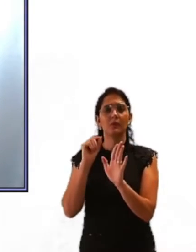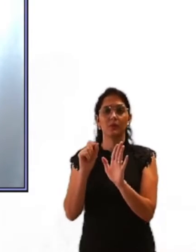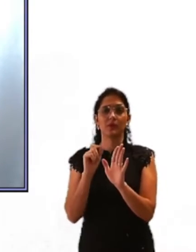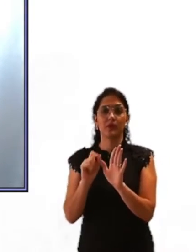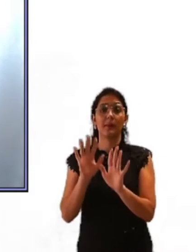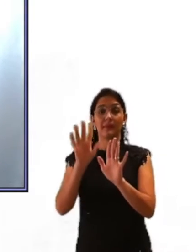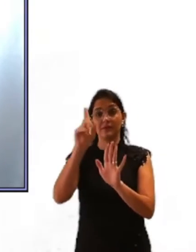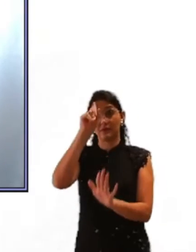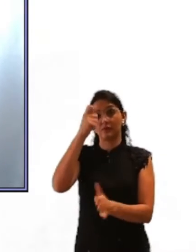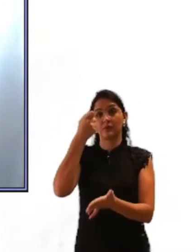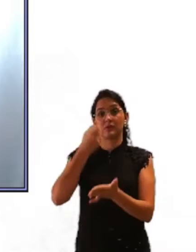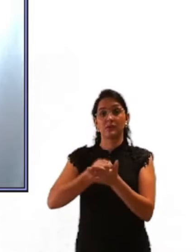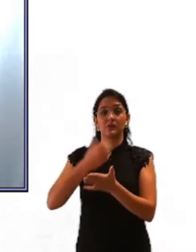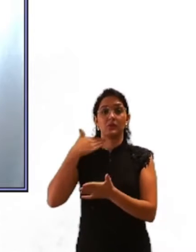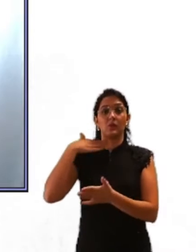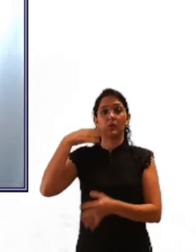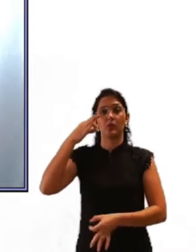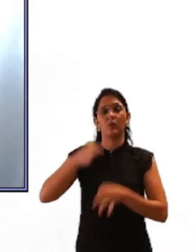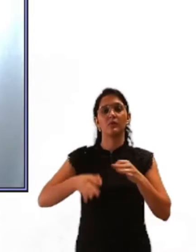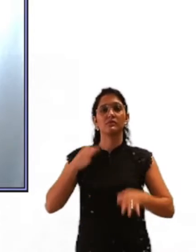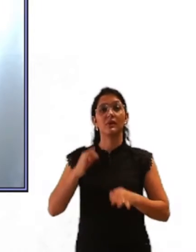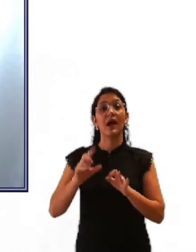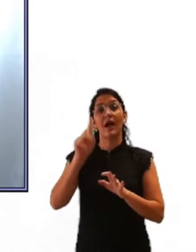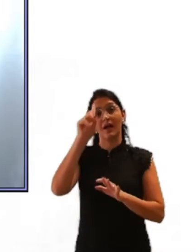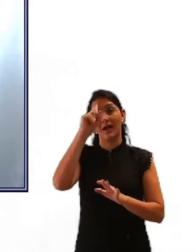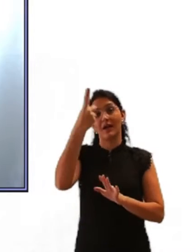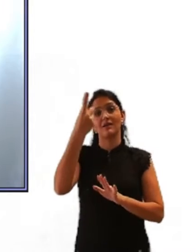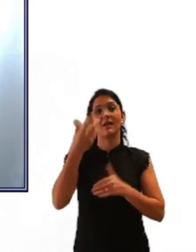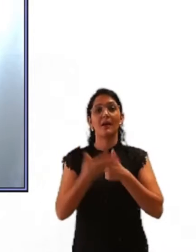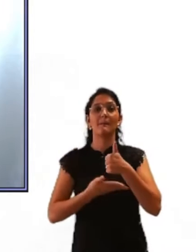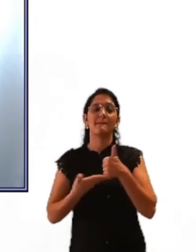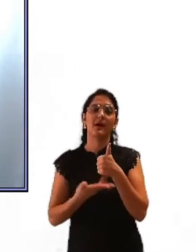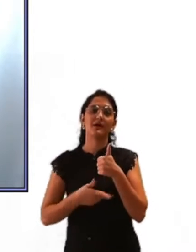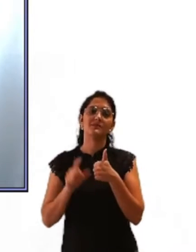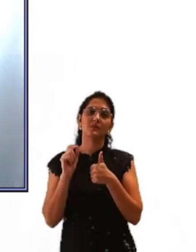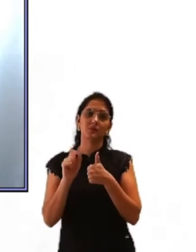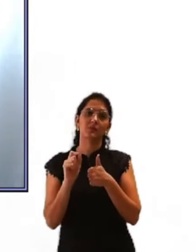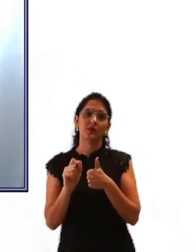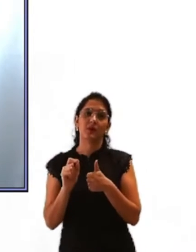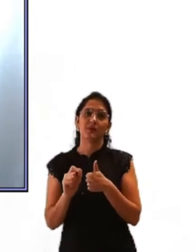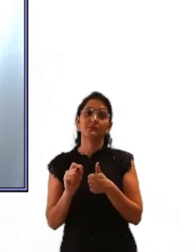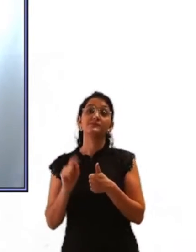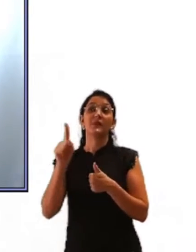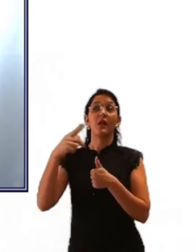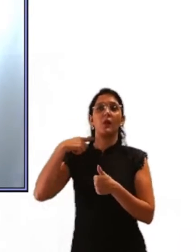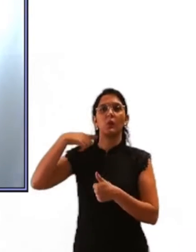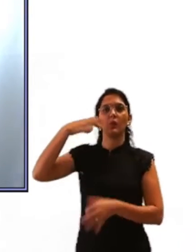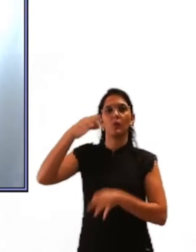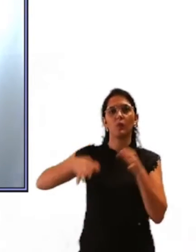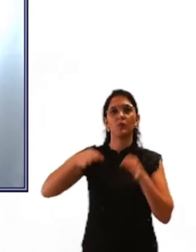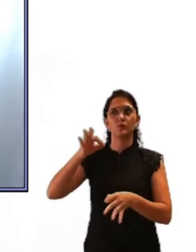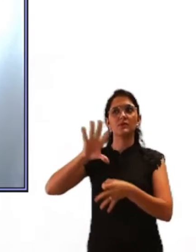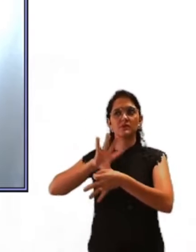eficácia do juiz das garantias. Qual que é a ideia básica? A ideia básica do juiz das garantias.